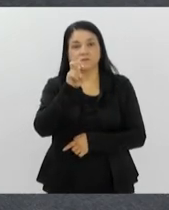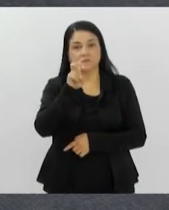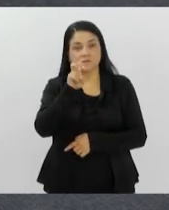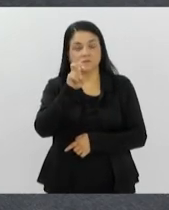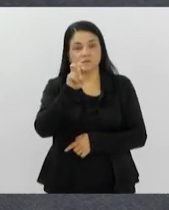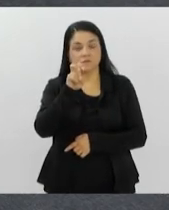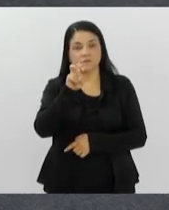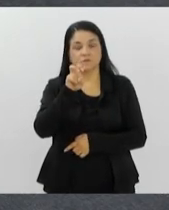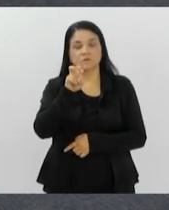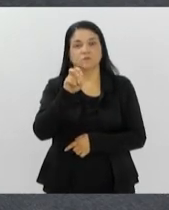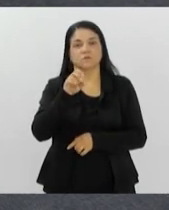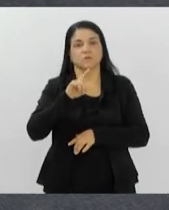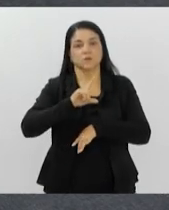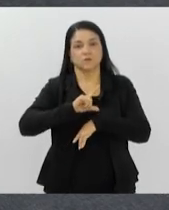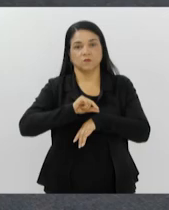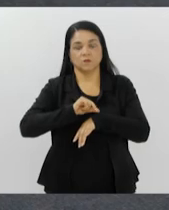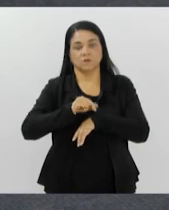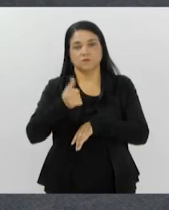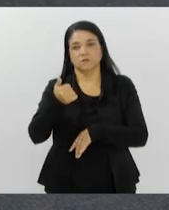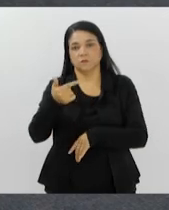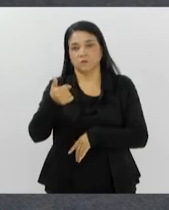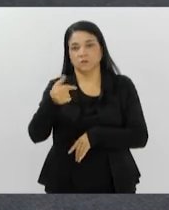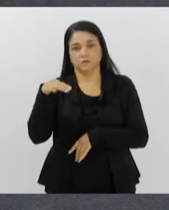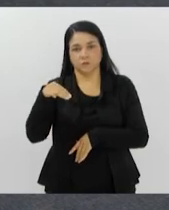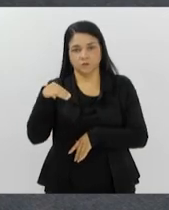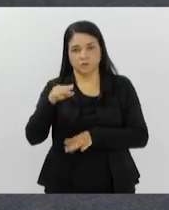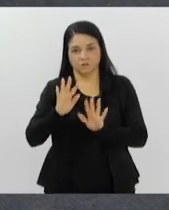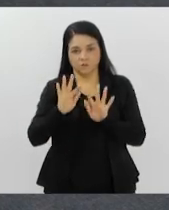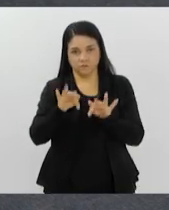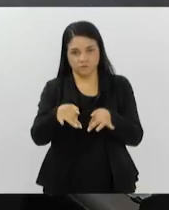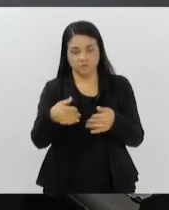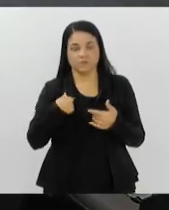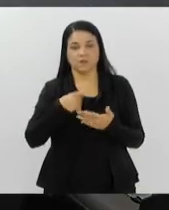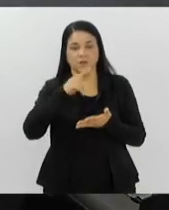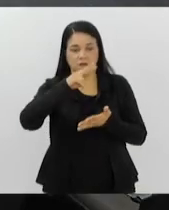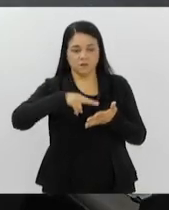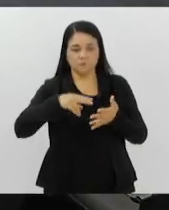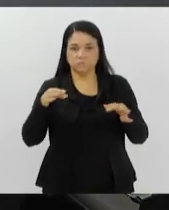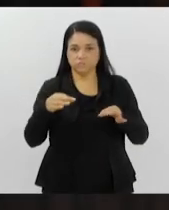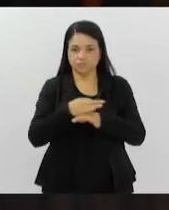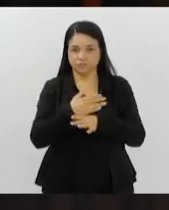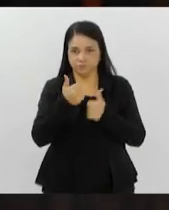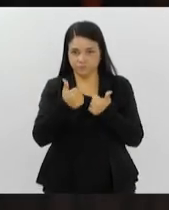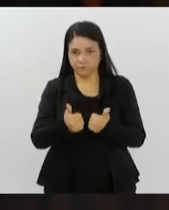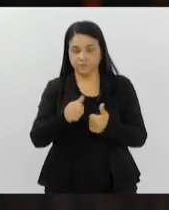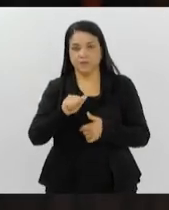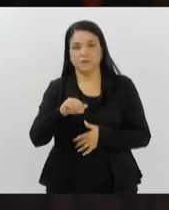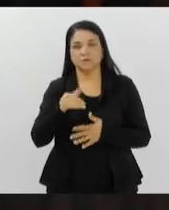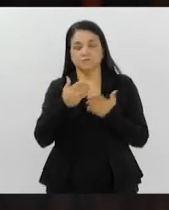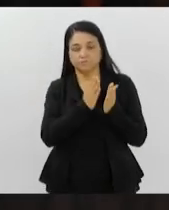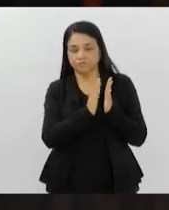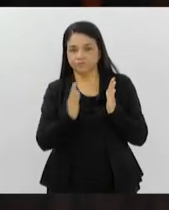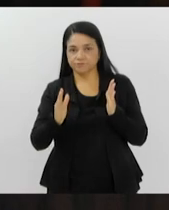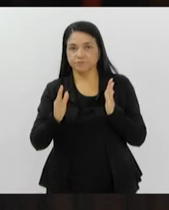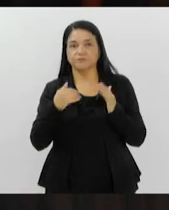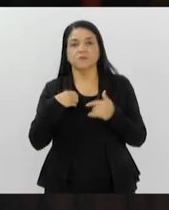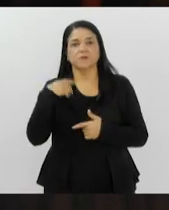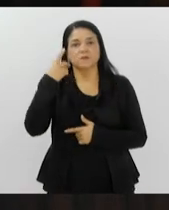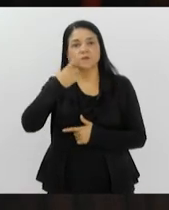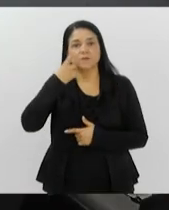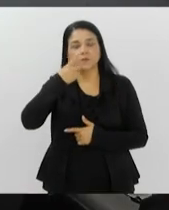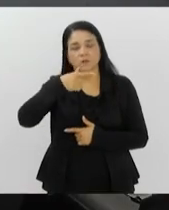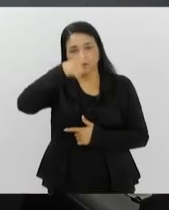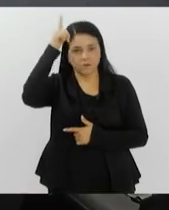horas e 12 minutos. Lida aprovada a ata, passa seu expediente inicial. Com a palavra o nobre deputado Luiz